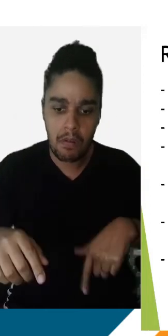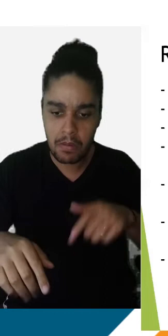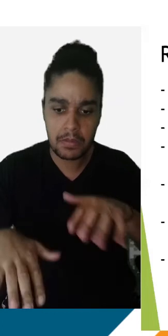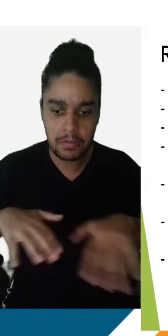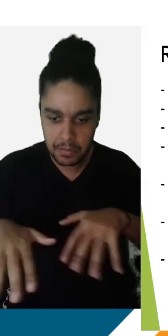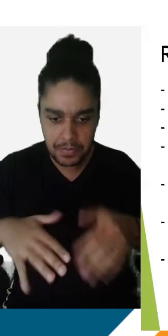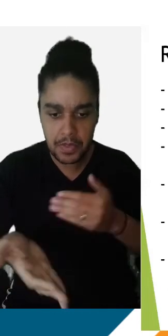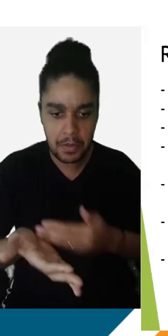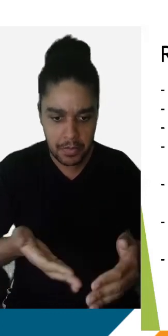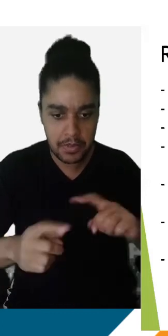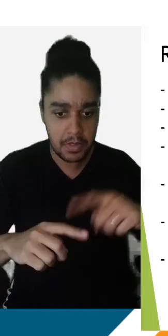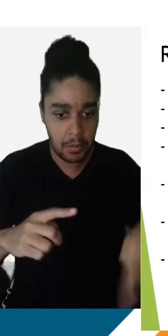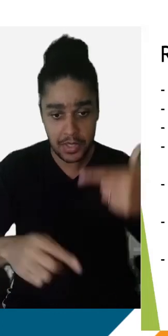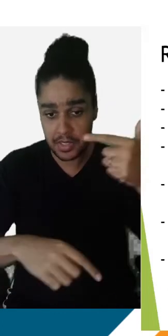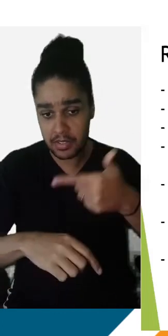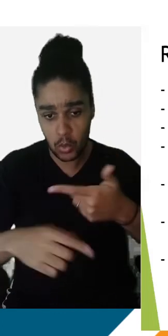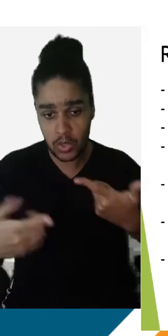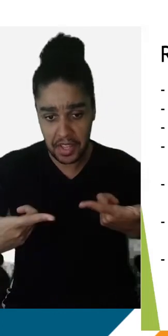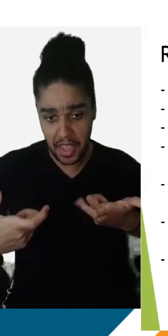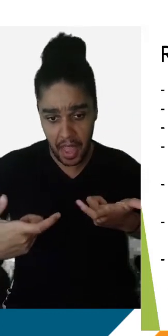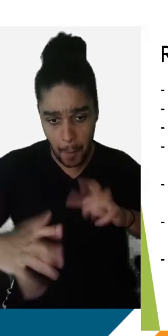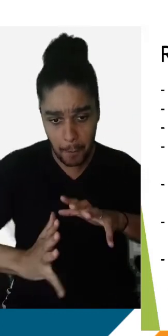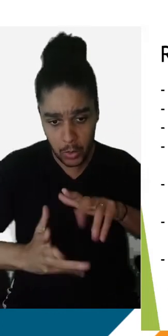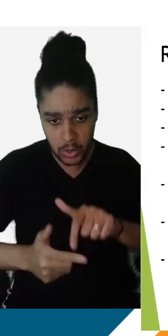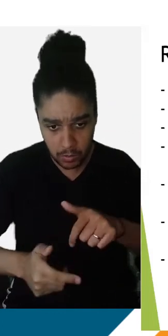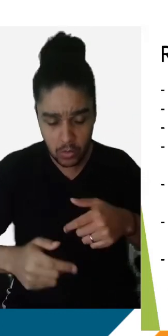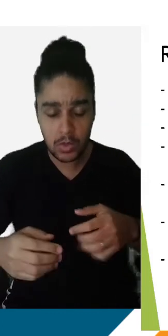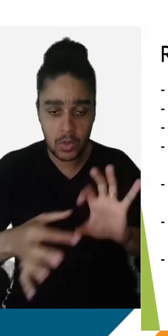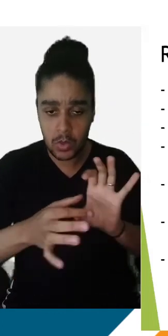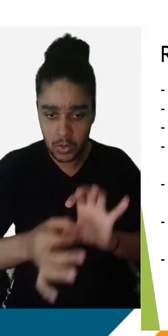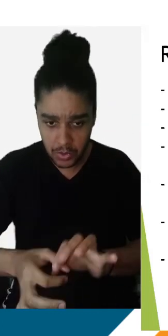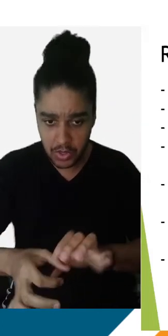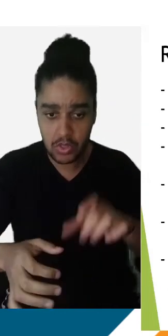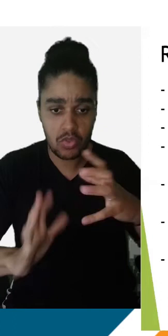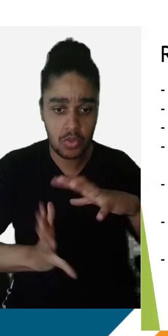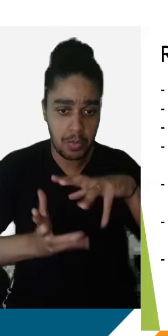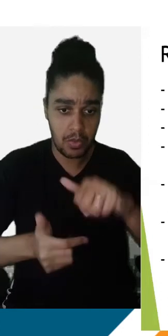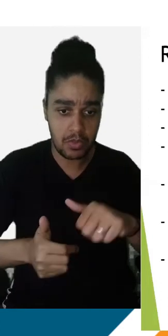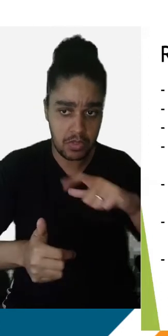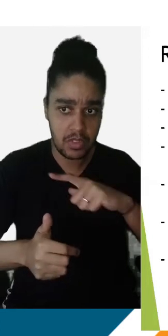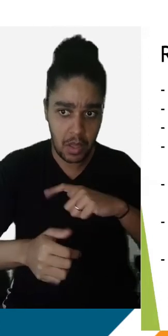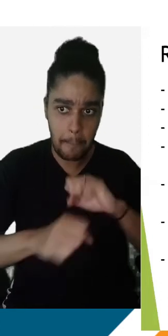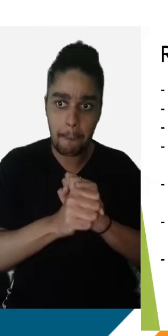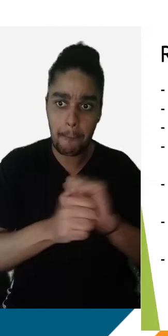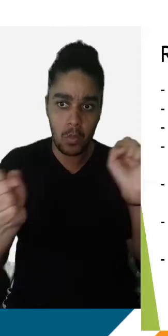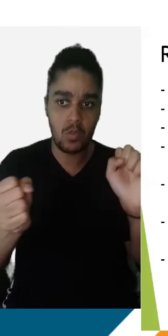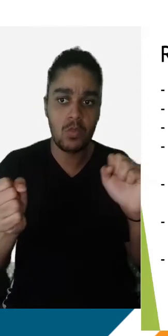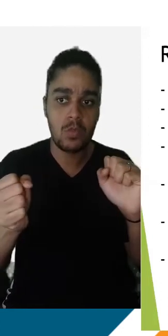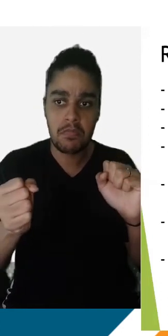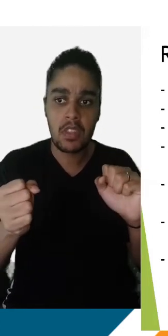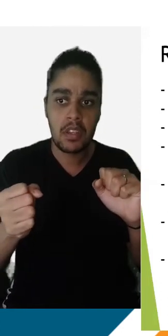movimento que começa ali no pós-Segunda Guerra Mundial, contexto da demografia no qual o mundo está passando pelo baby boom, né?